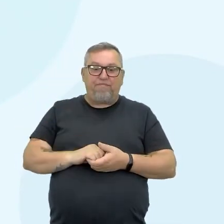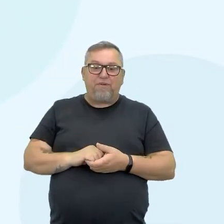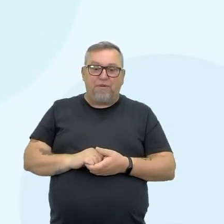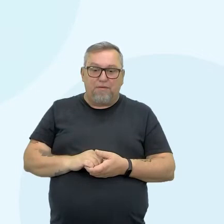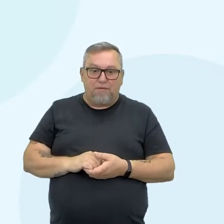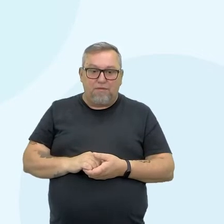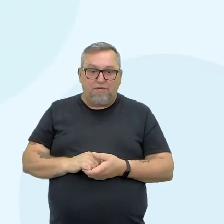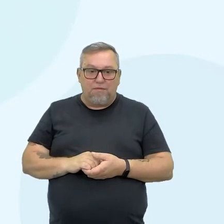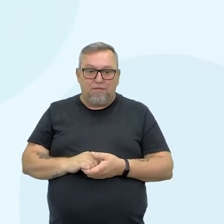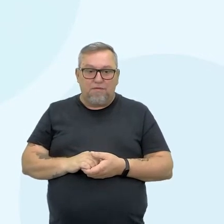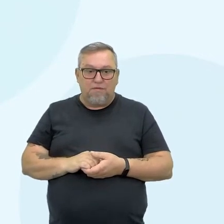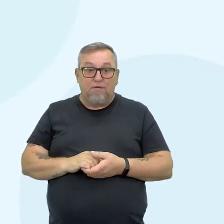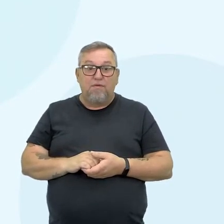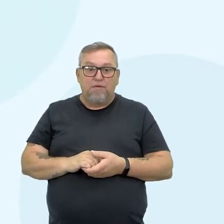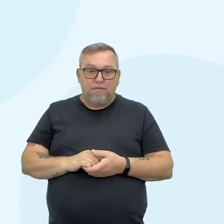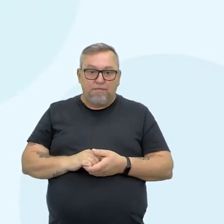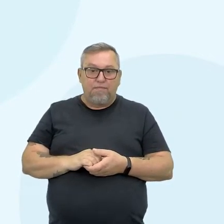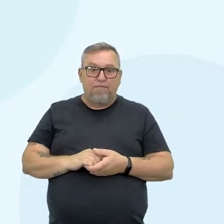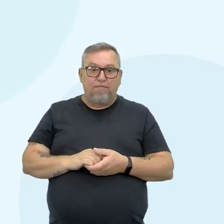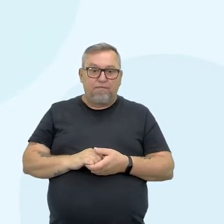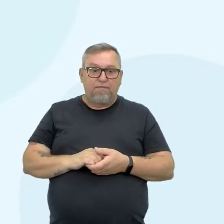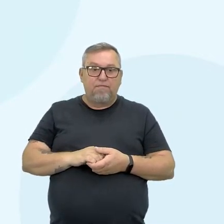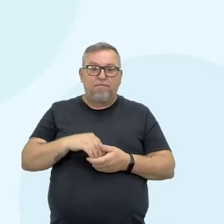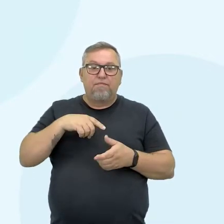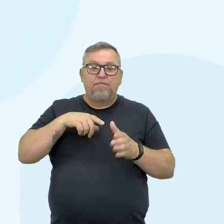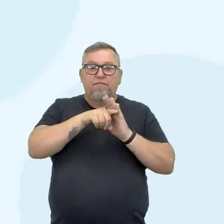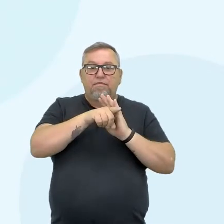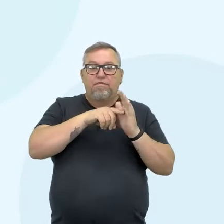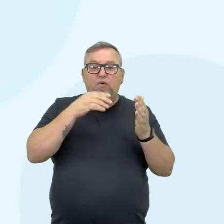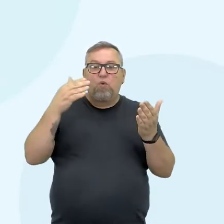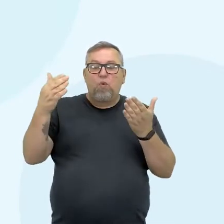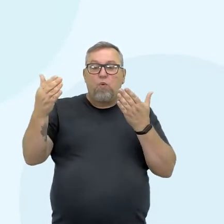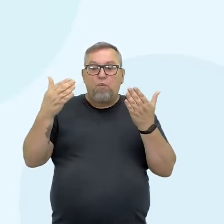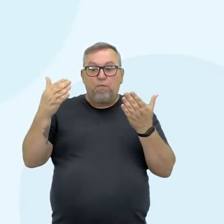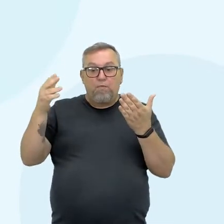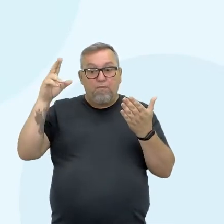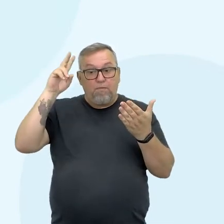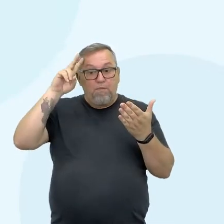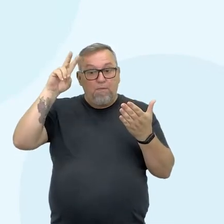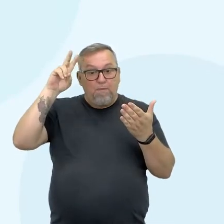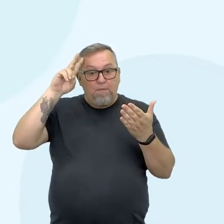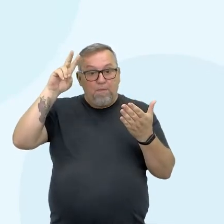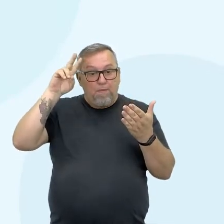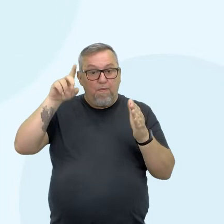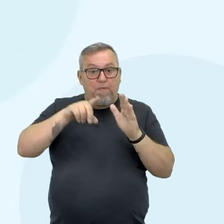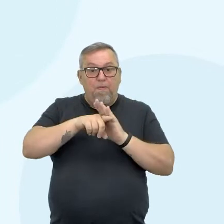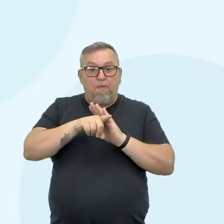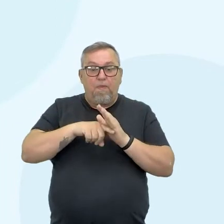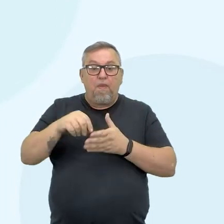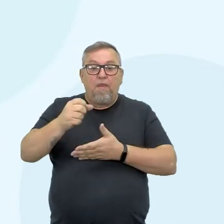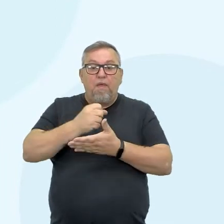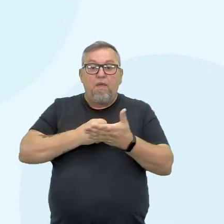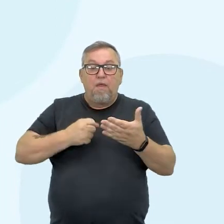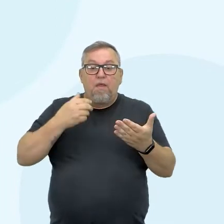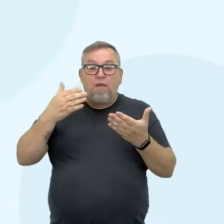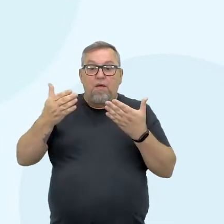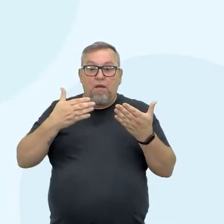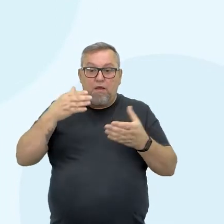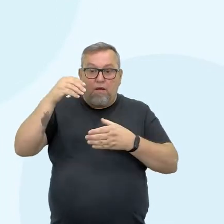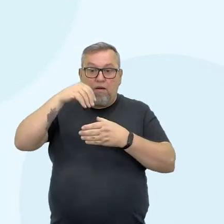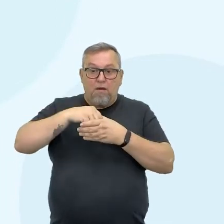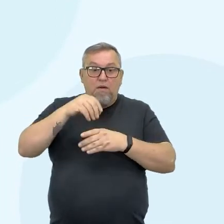E vamos ver se tem mais uma? Sim, pesquisa comparativa histórica. Tais pesquisas se baseiam em